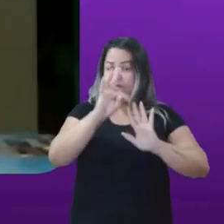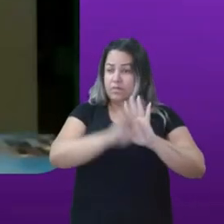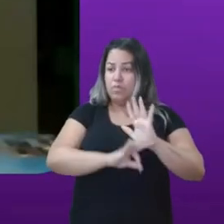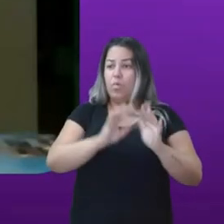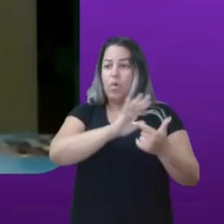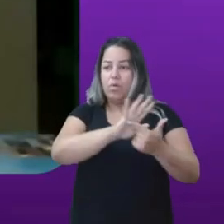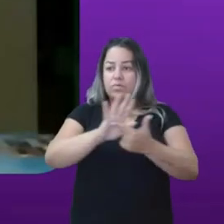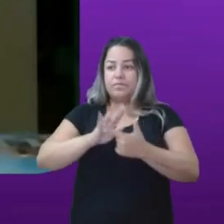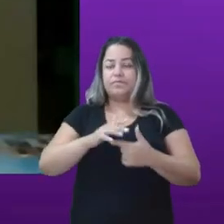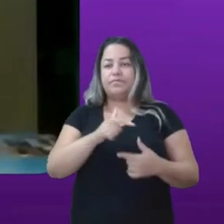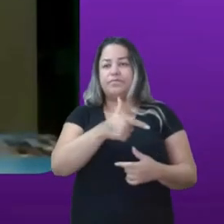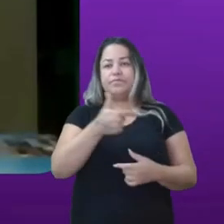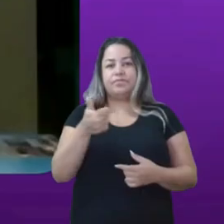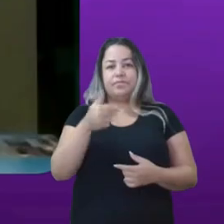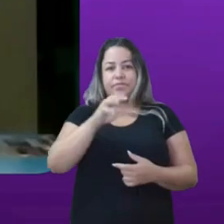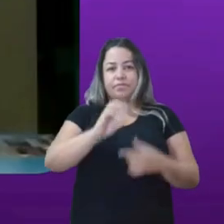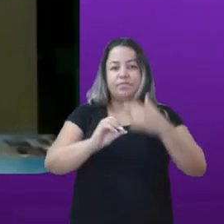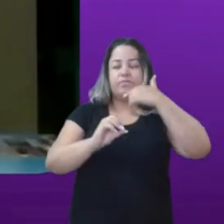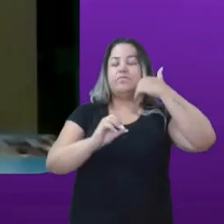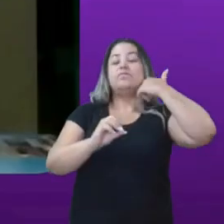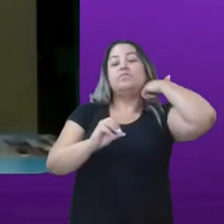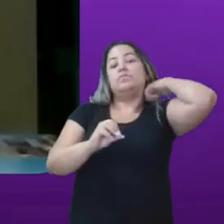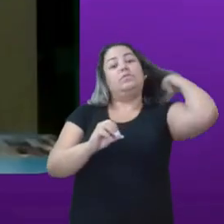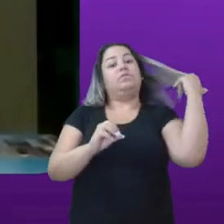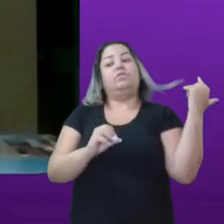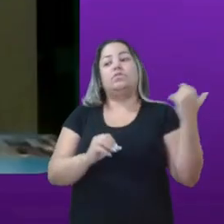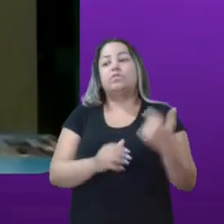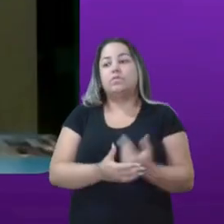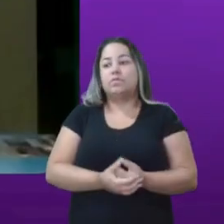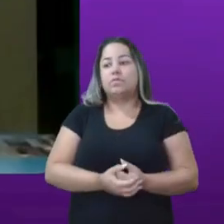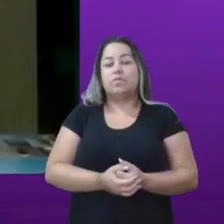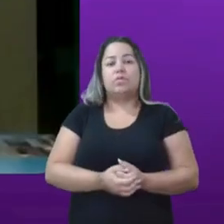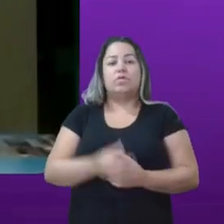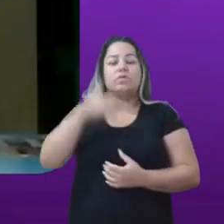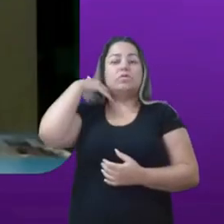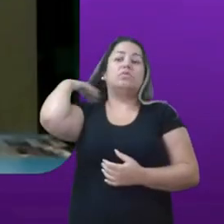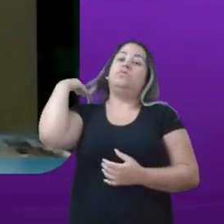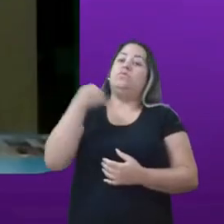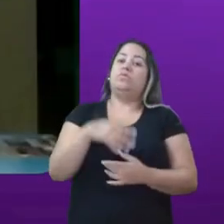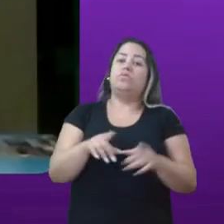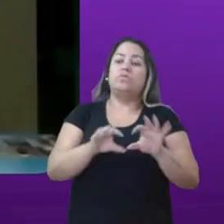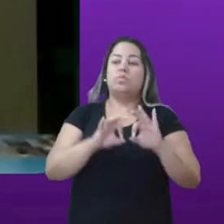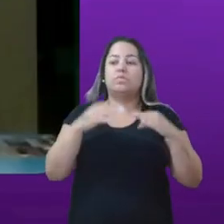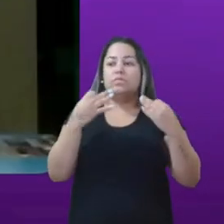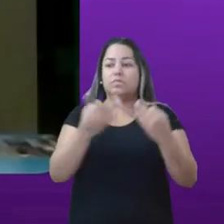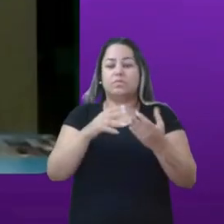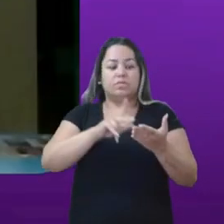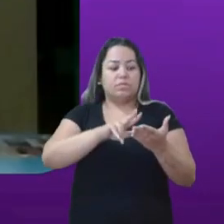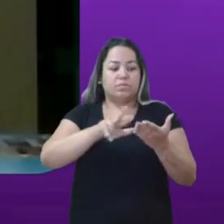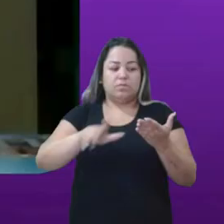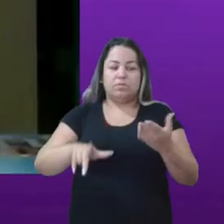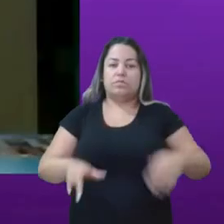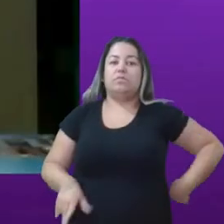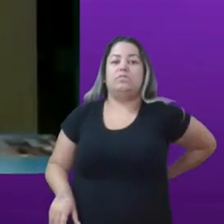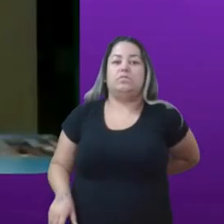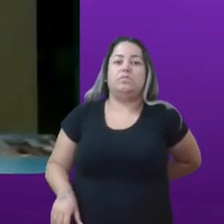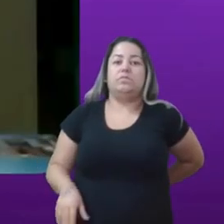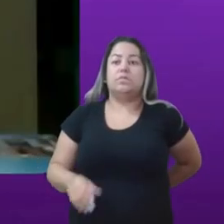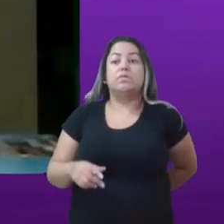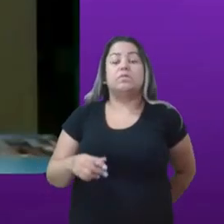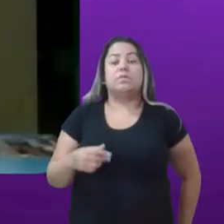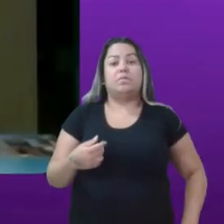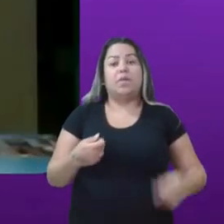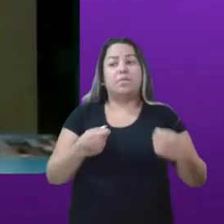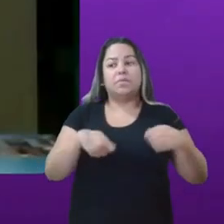temos mais de 120 tipos de nucleação das famílias. Então, também isso é preciso a